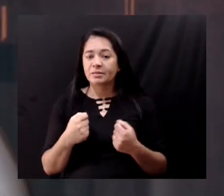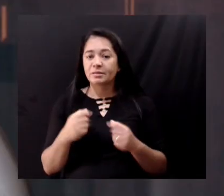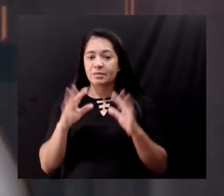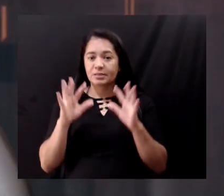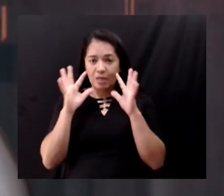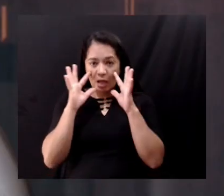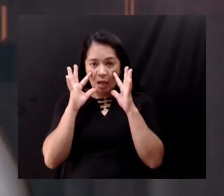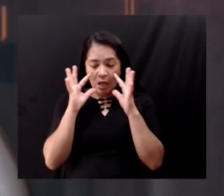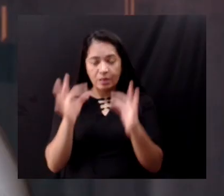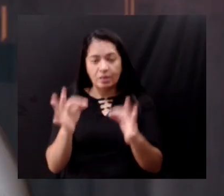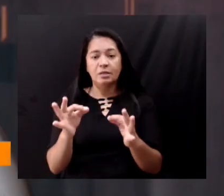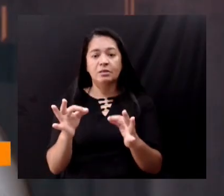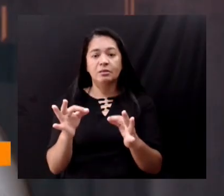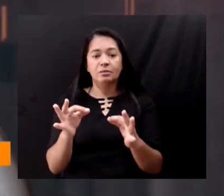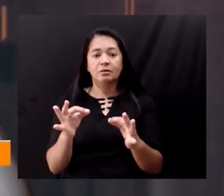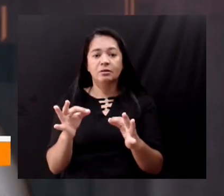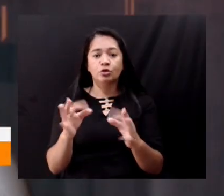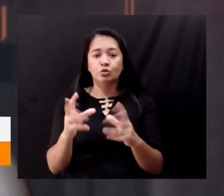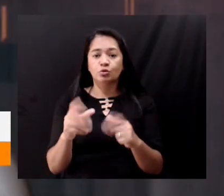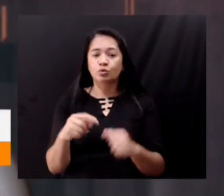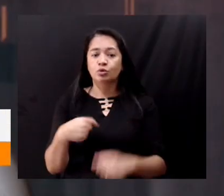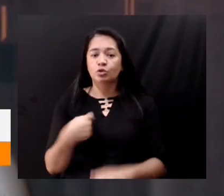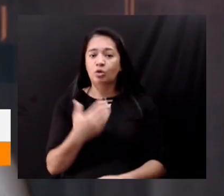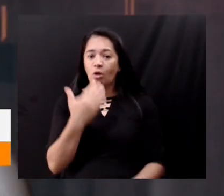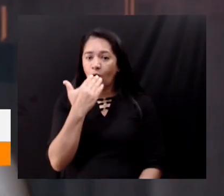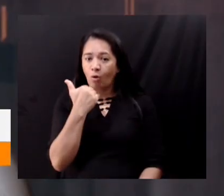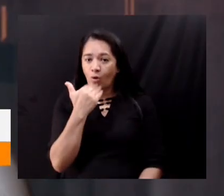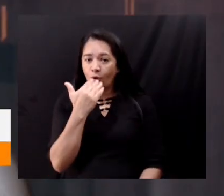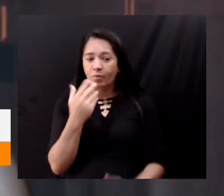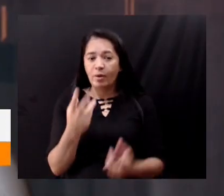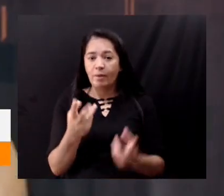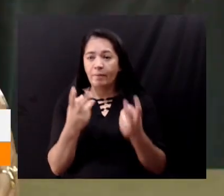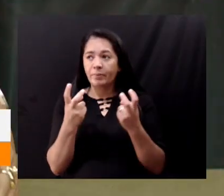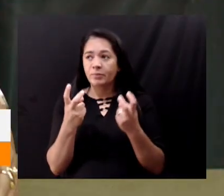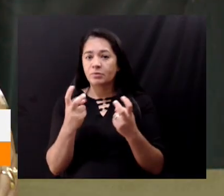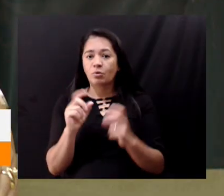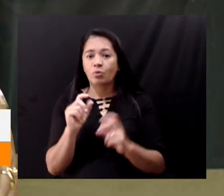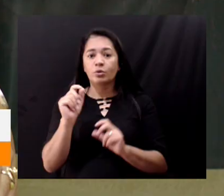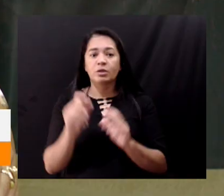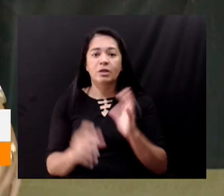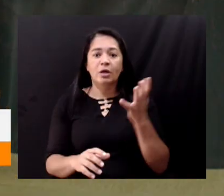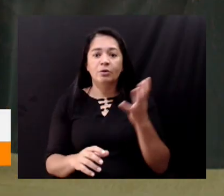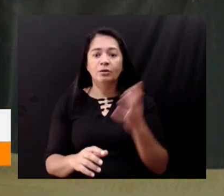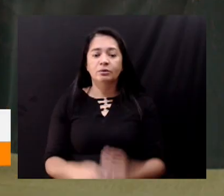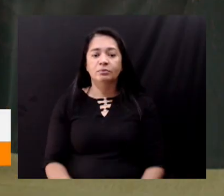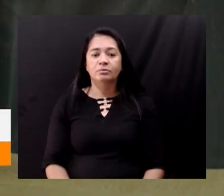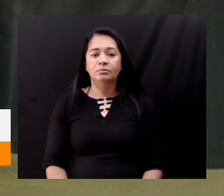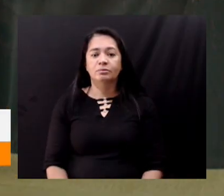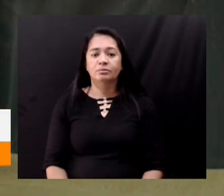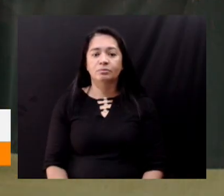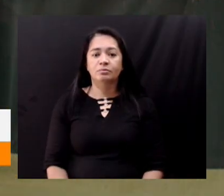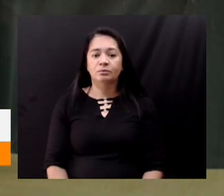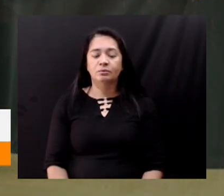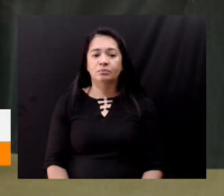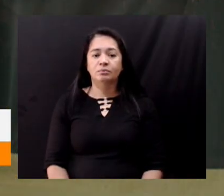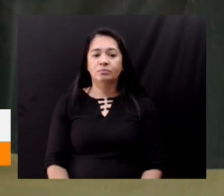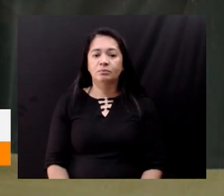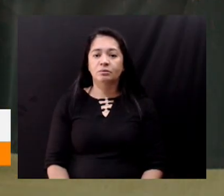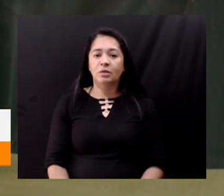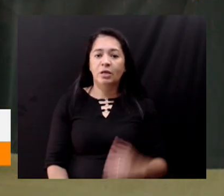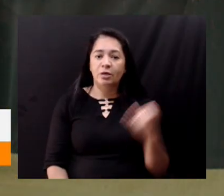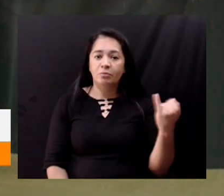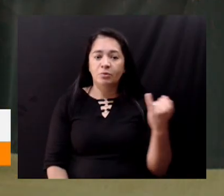fato, tudo que a gente está comendo, para identificar o que está causando aquilo. E a importância, né, de ler, os rótulos e tentar